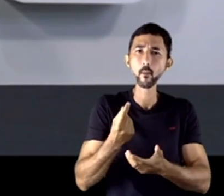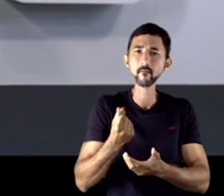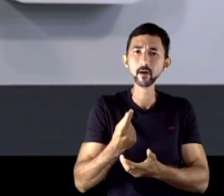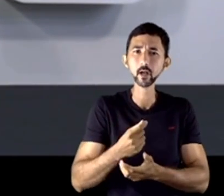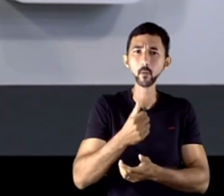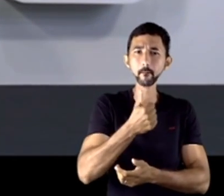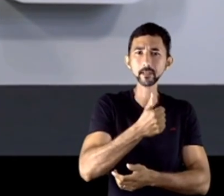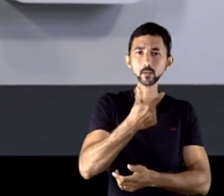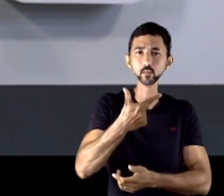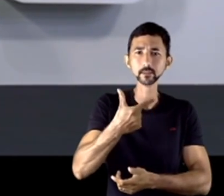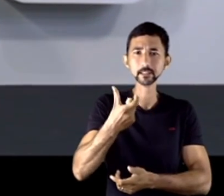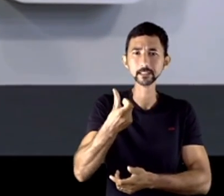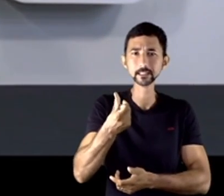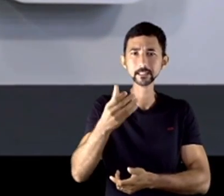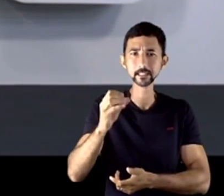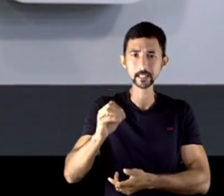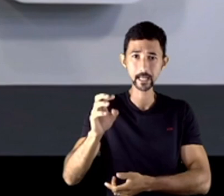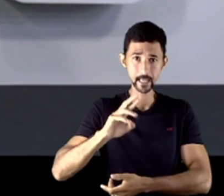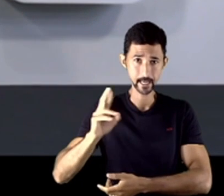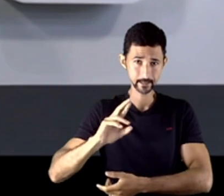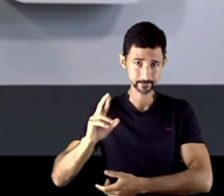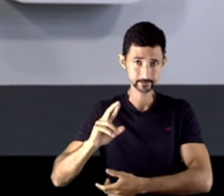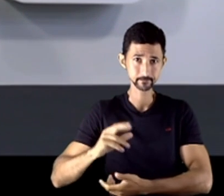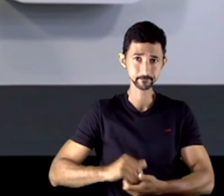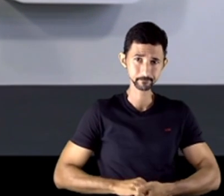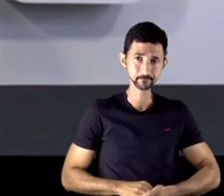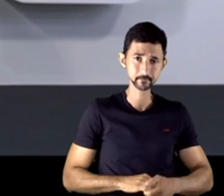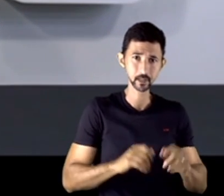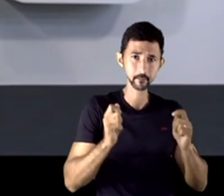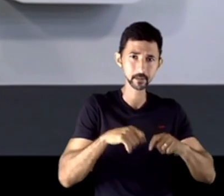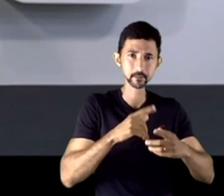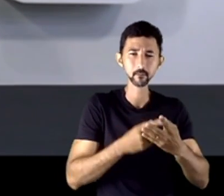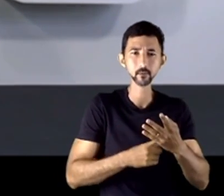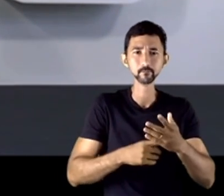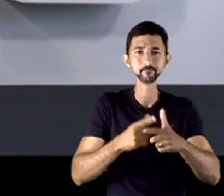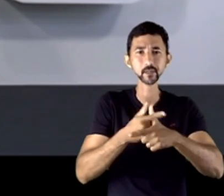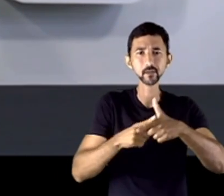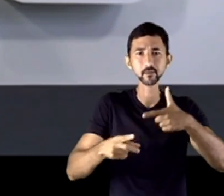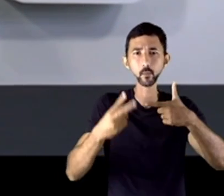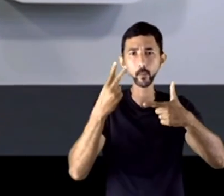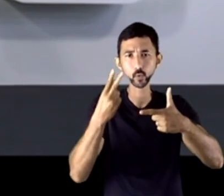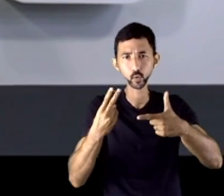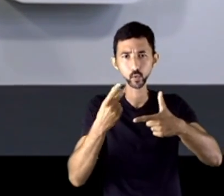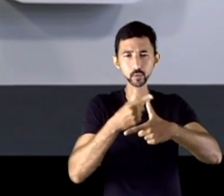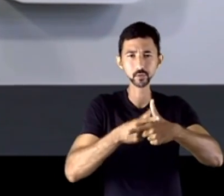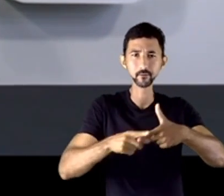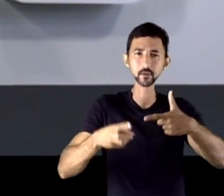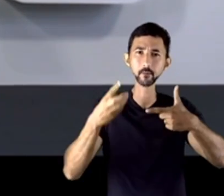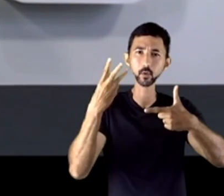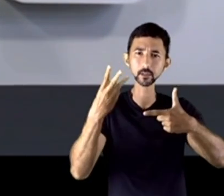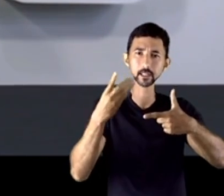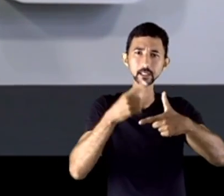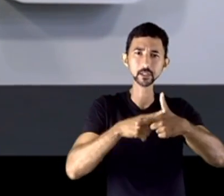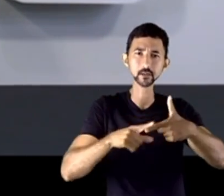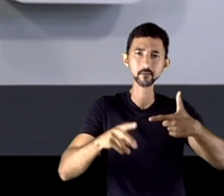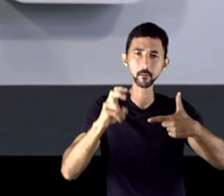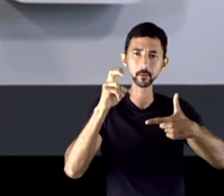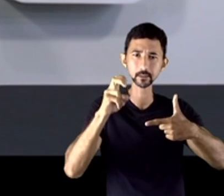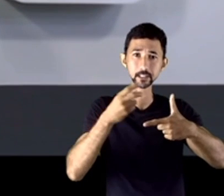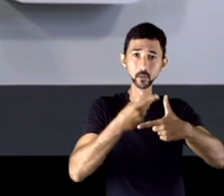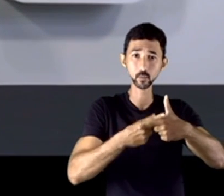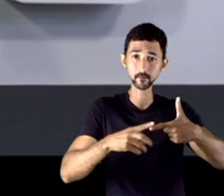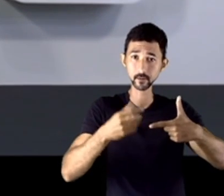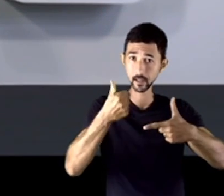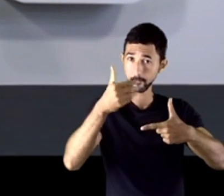R$ 1.260, nós vimos que tem a possibilidade de dividir por 2, por 3, por 5 e